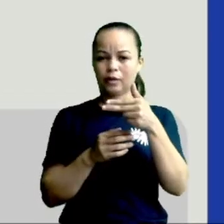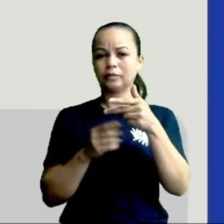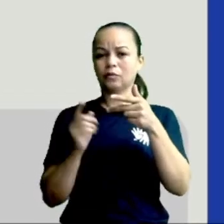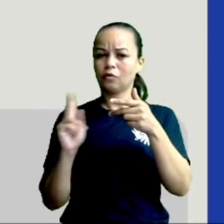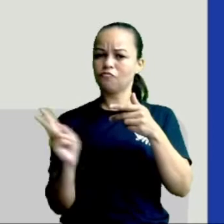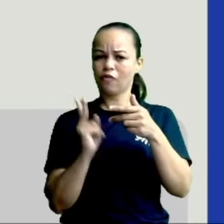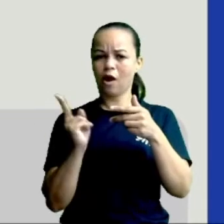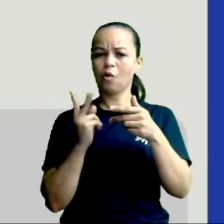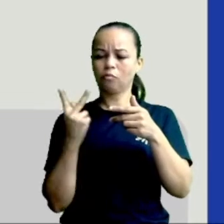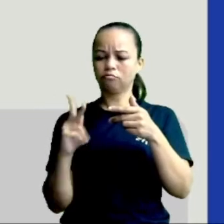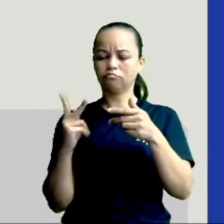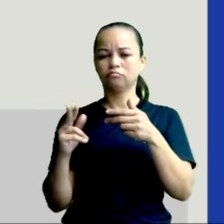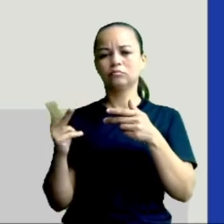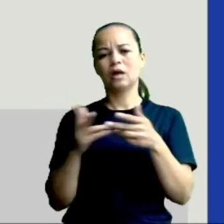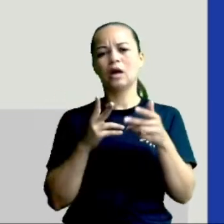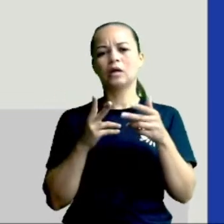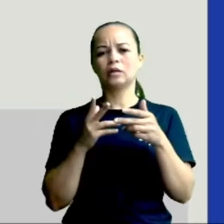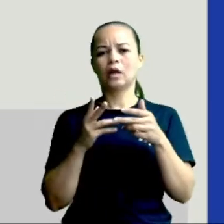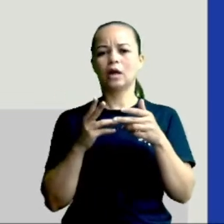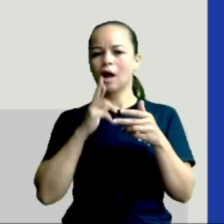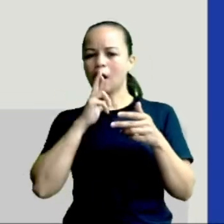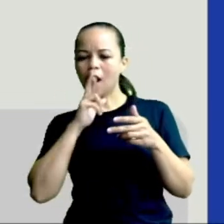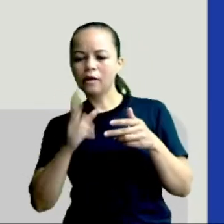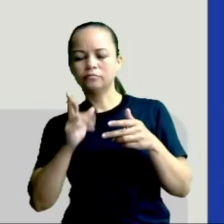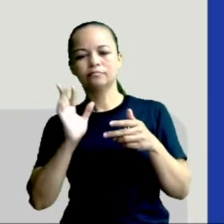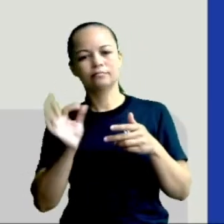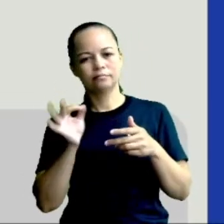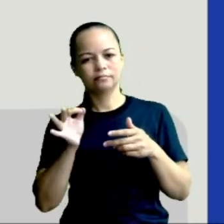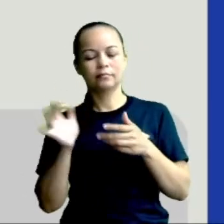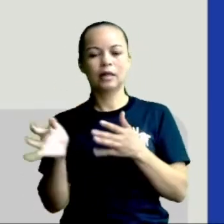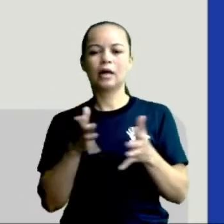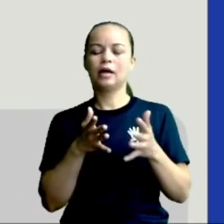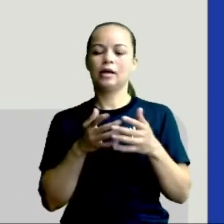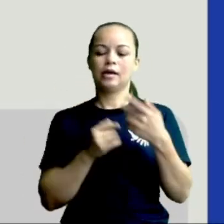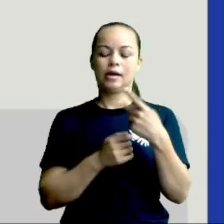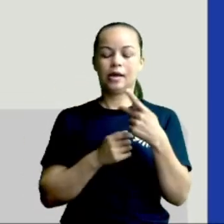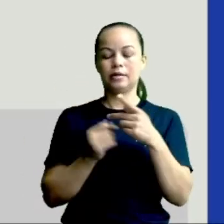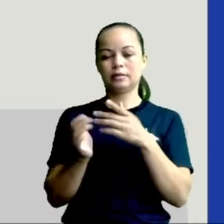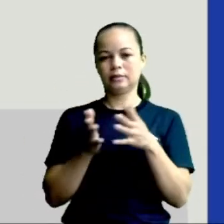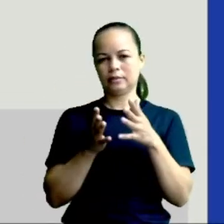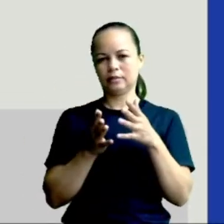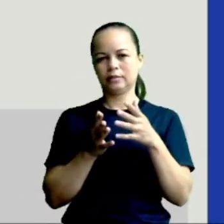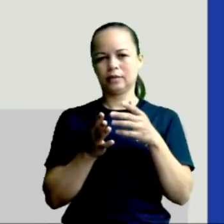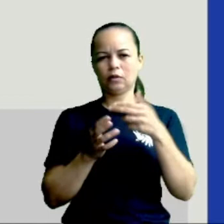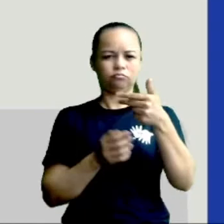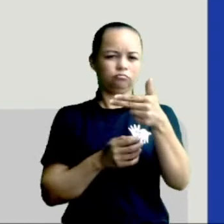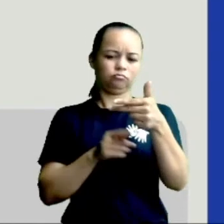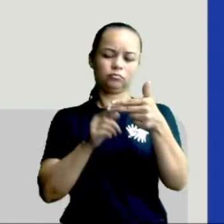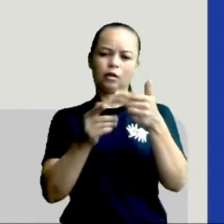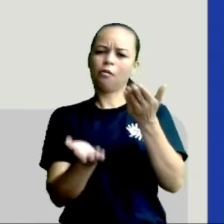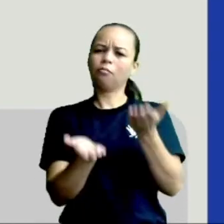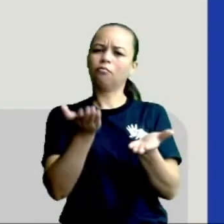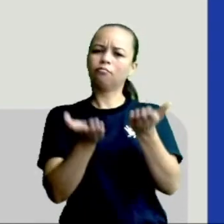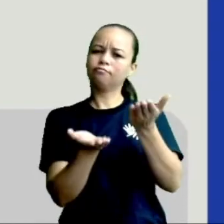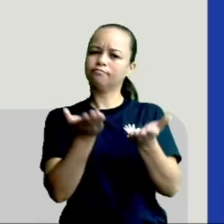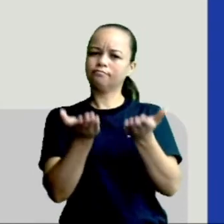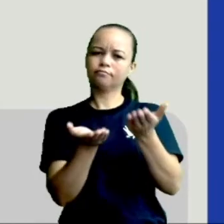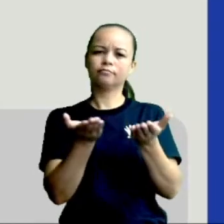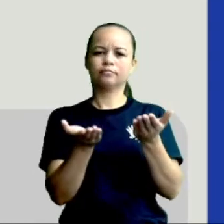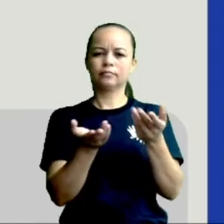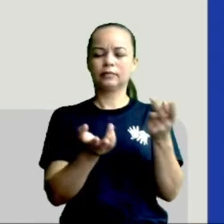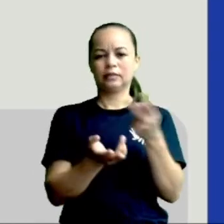né E aí ele tem um resultado E aí esse sinal de igualdade indica que há um equilíbrio